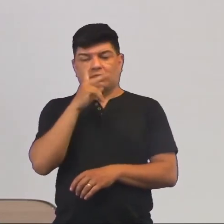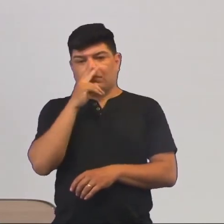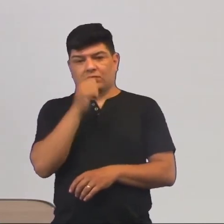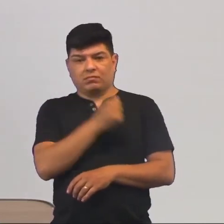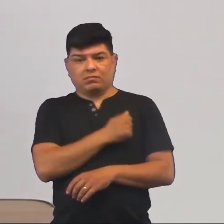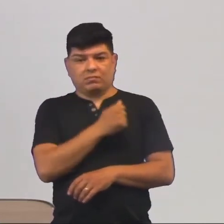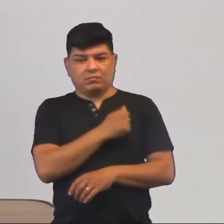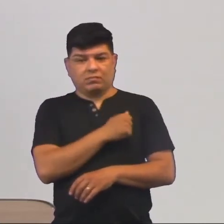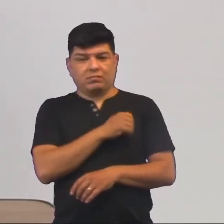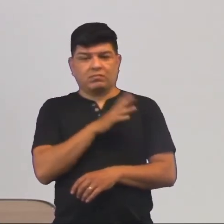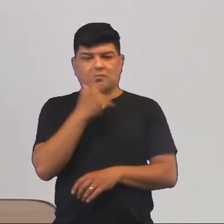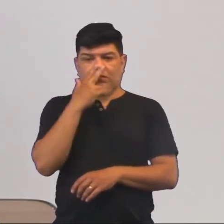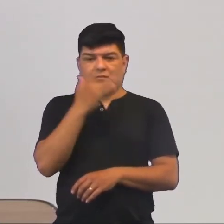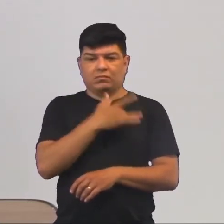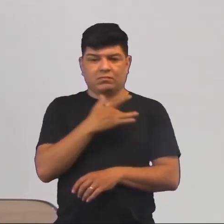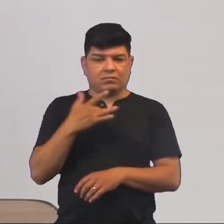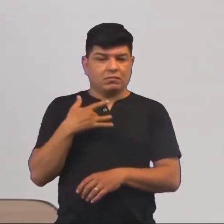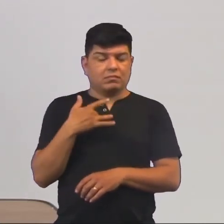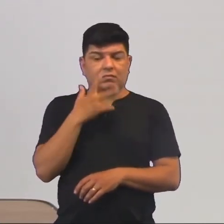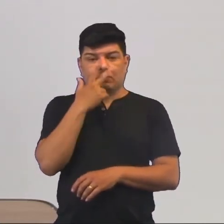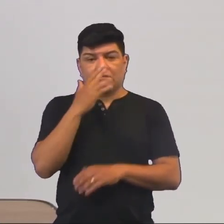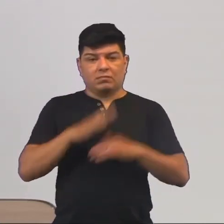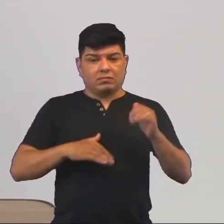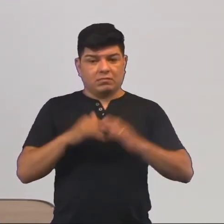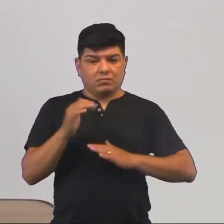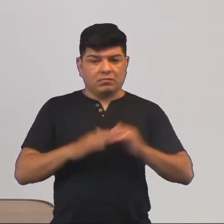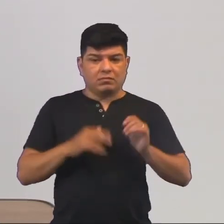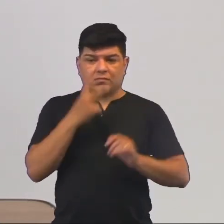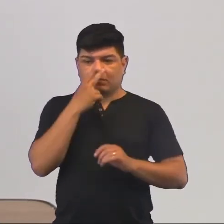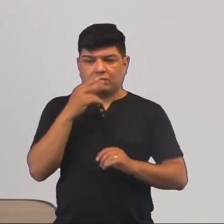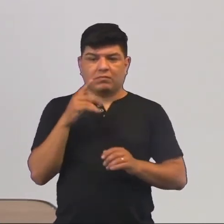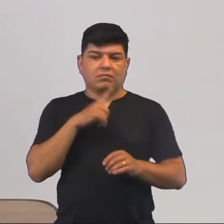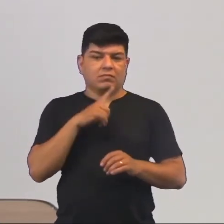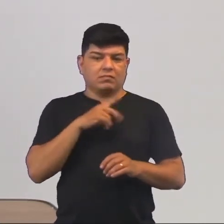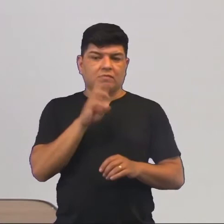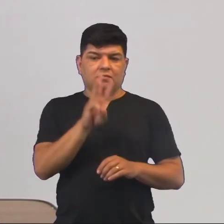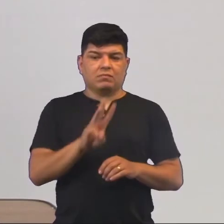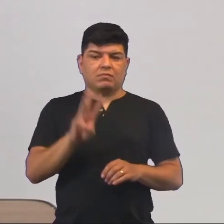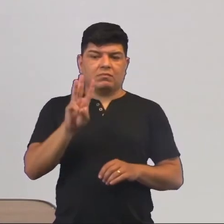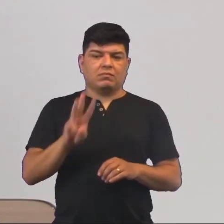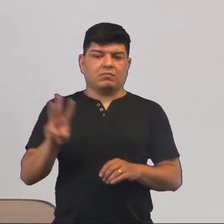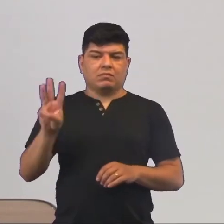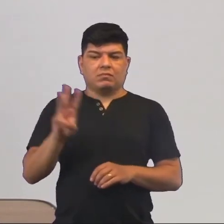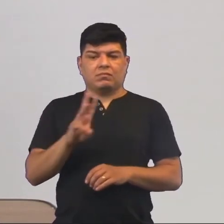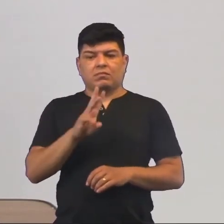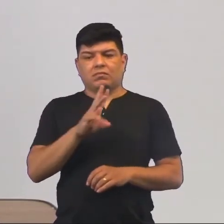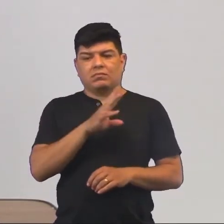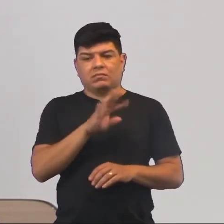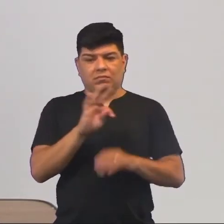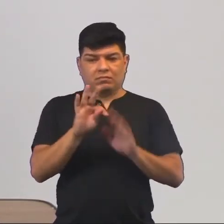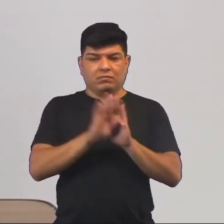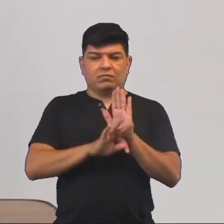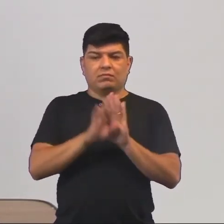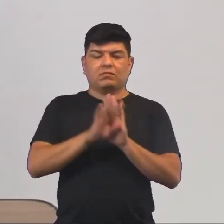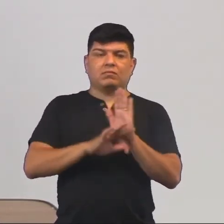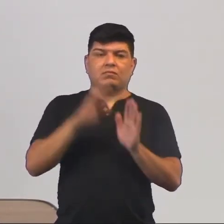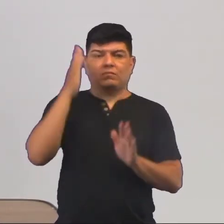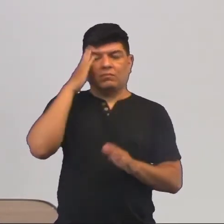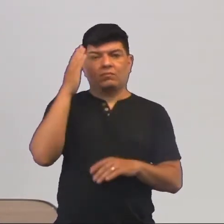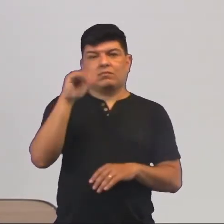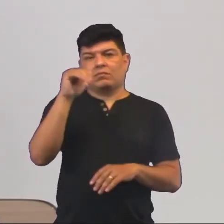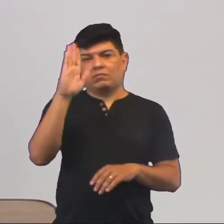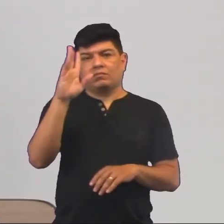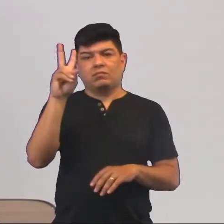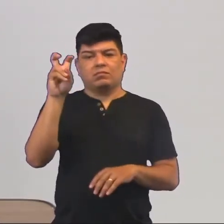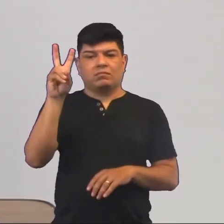estudante sobre a área da saúde. Então, é importante ele acessar esse tipo de texto, para poder ter informações e saber um pouco mais a